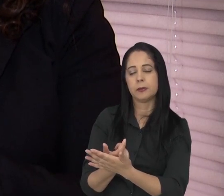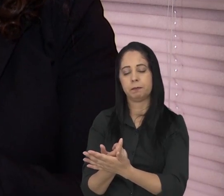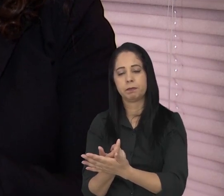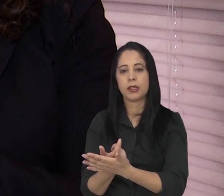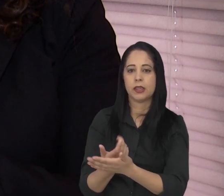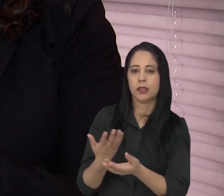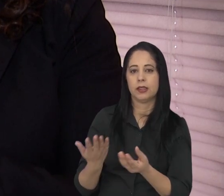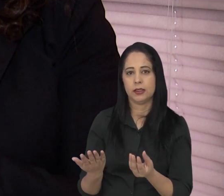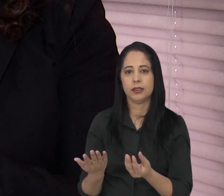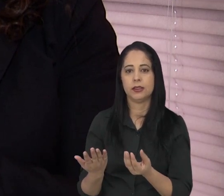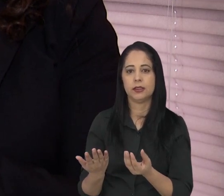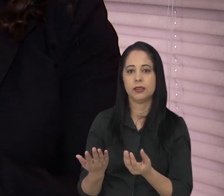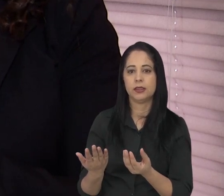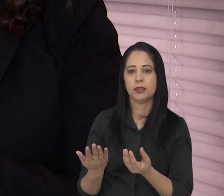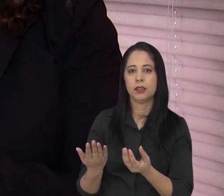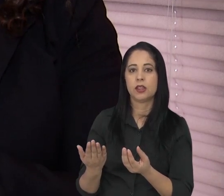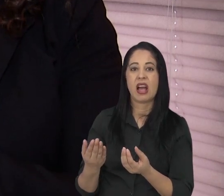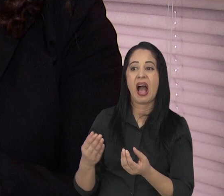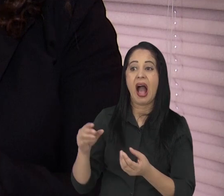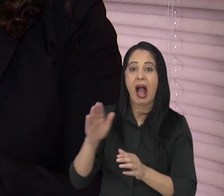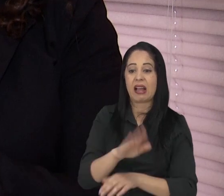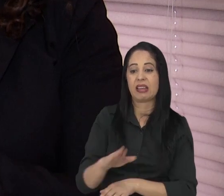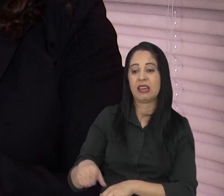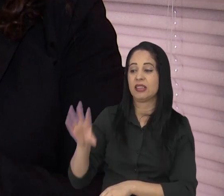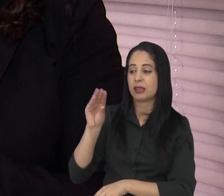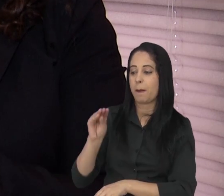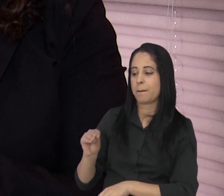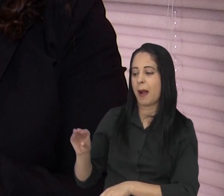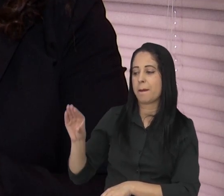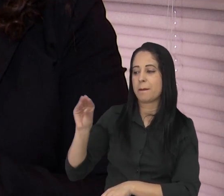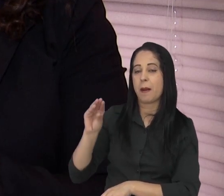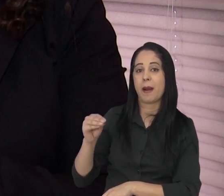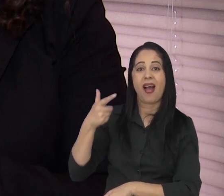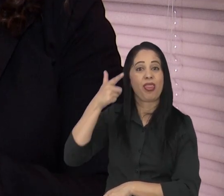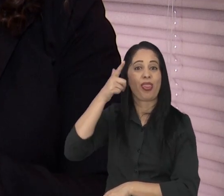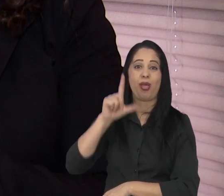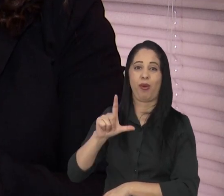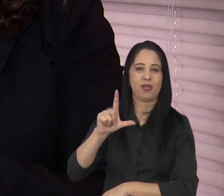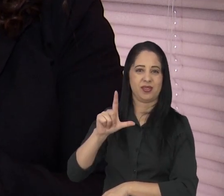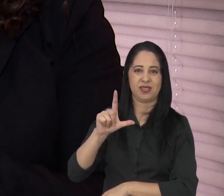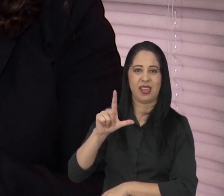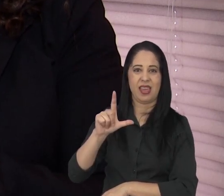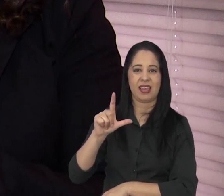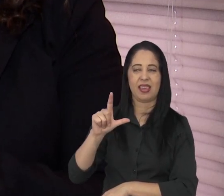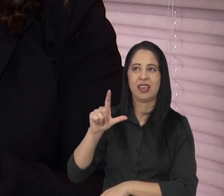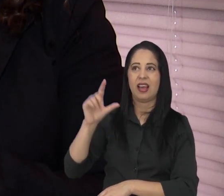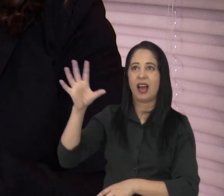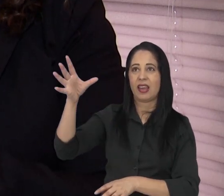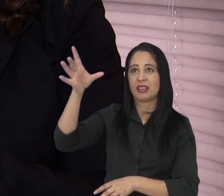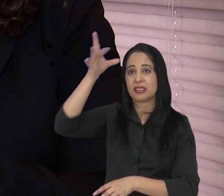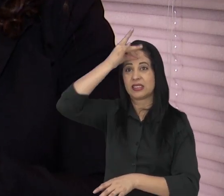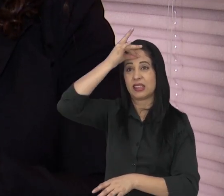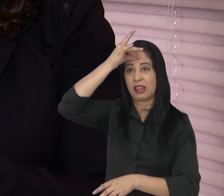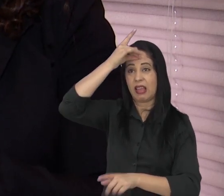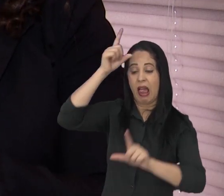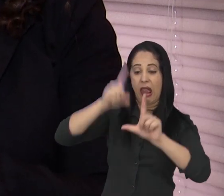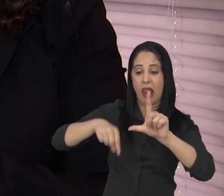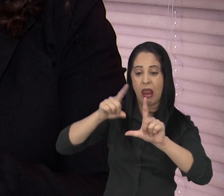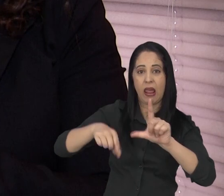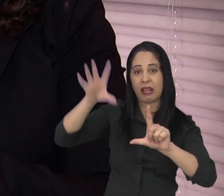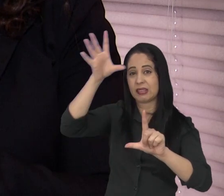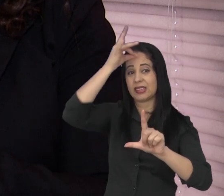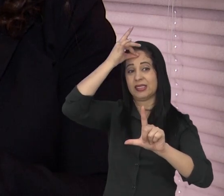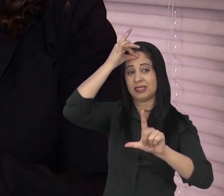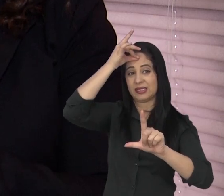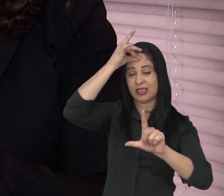a dificuldade mais no momento da consciência fonológica, que a gente fala, que é da memória de trabalho, de lembrar o som das letras. Então,